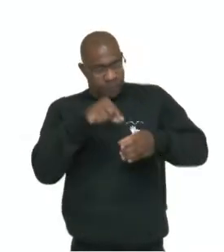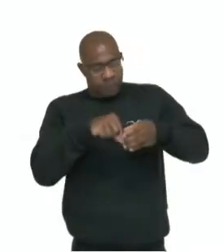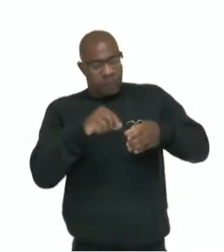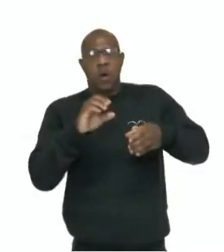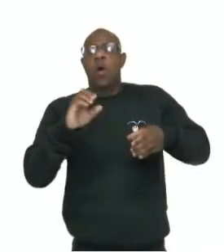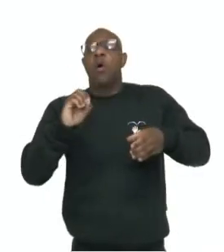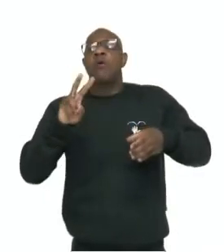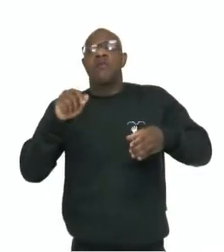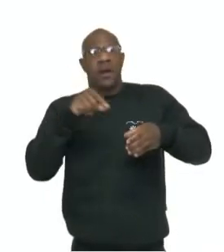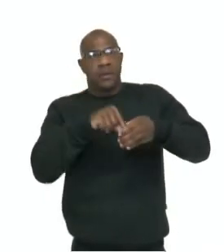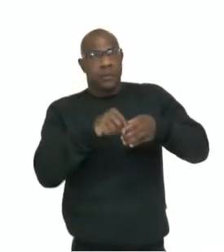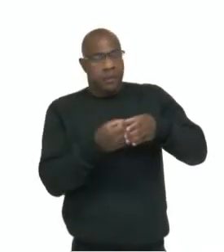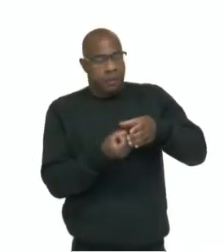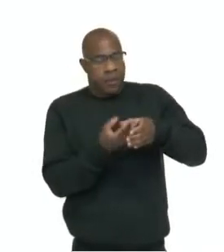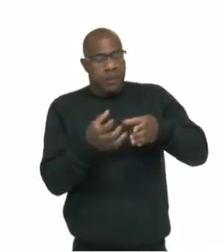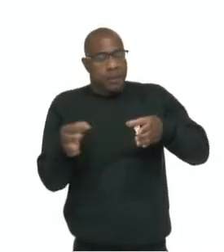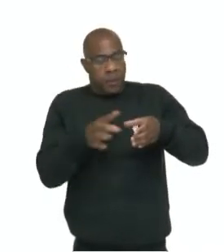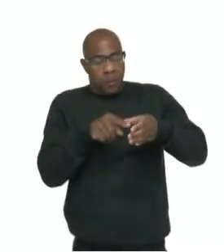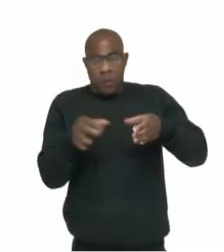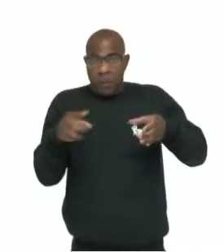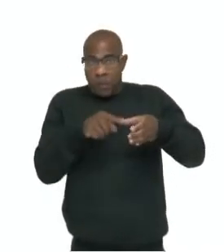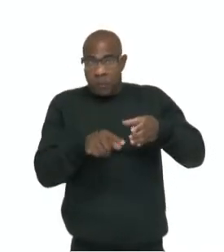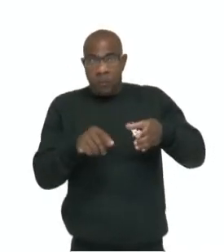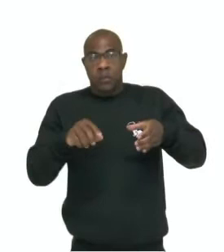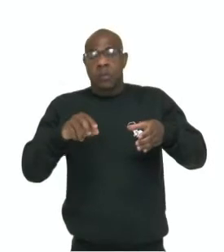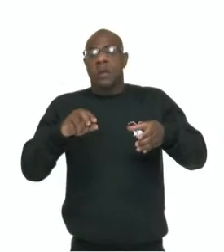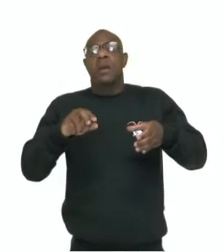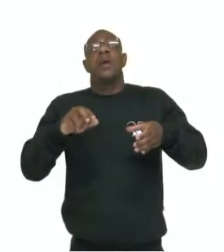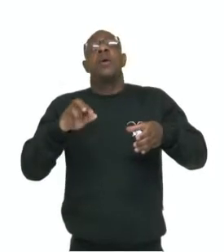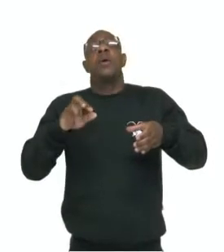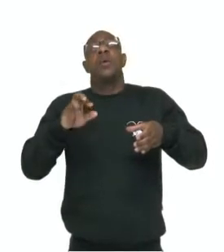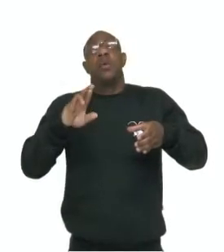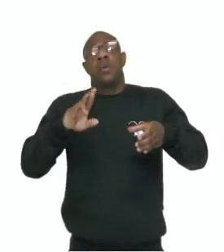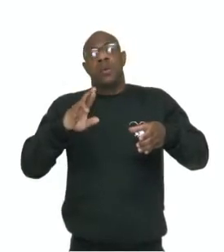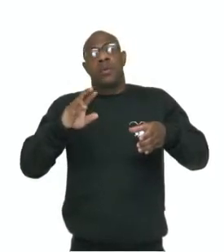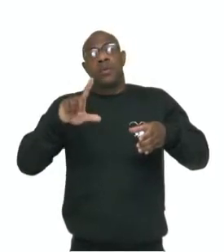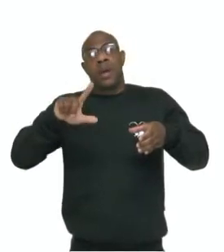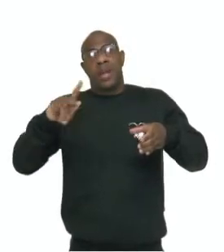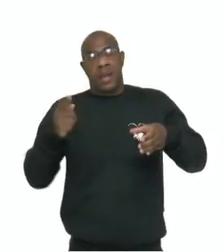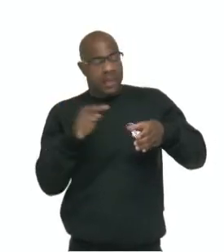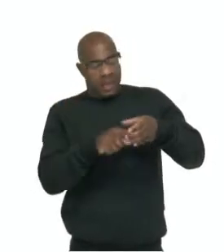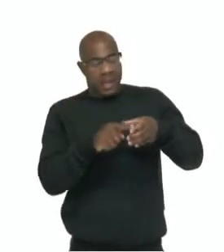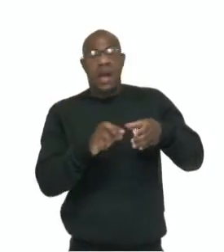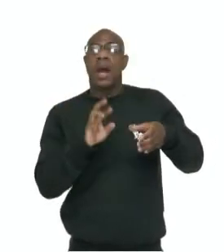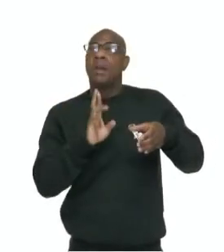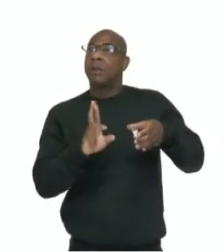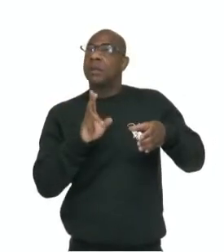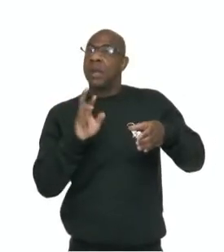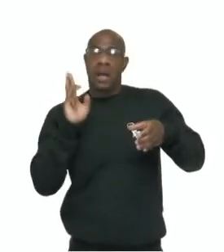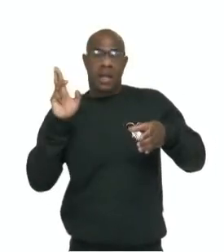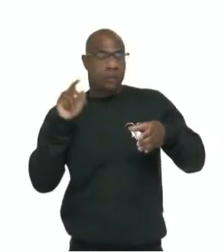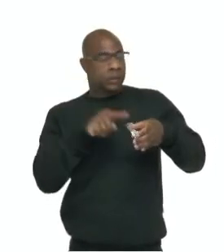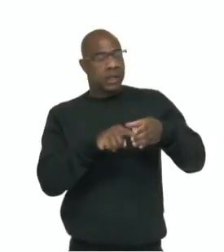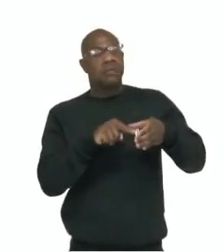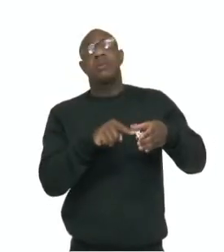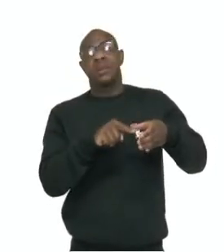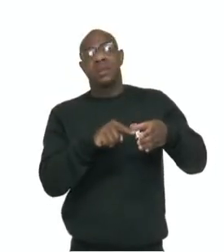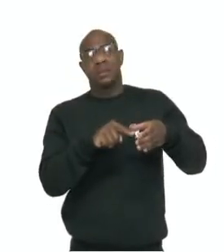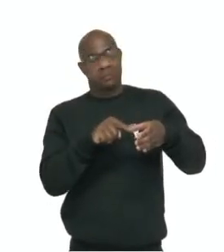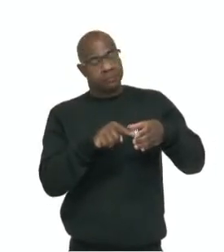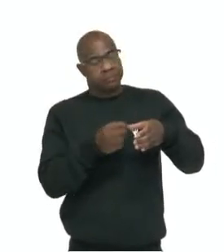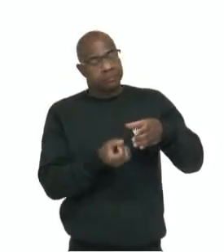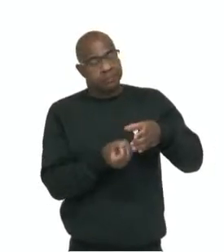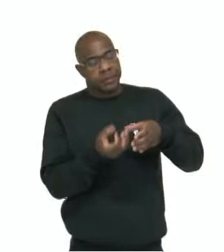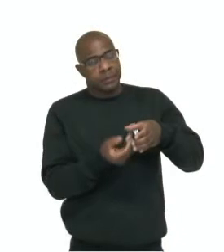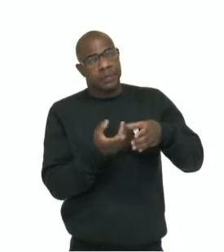Ele amadurece e o LH é responsável pela liberação desse folículo. Olha, ele cai na tuba uterina. O